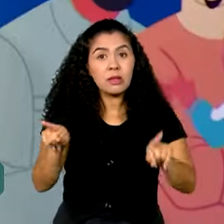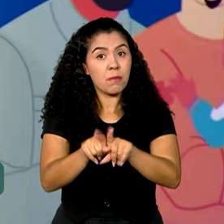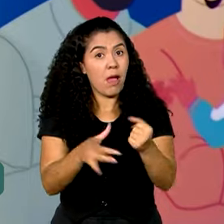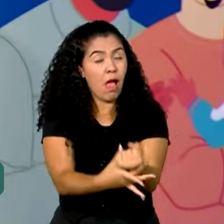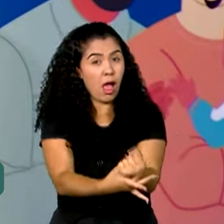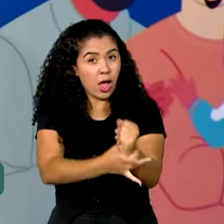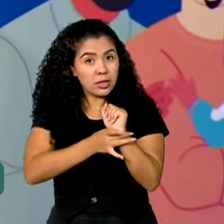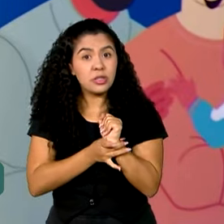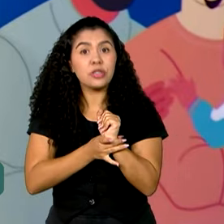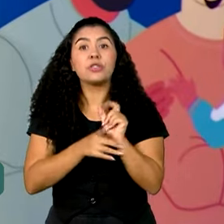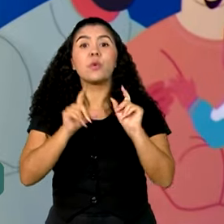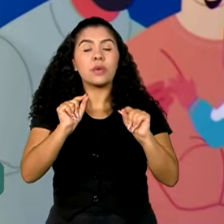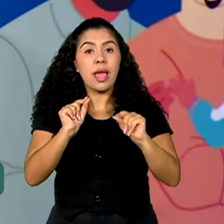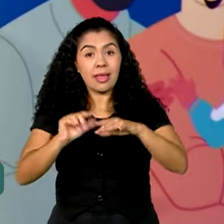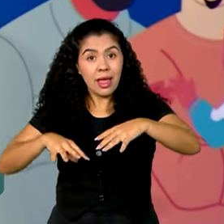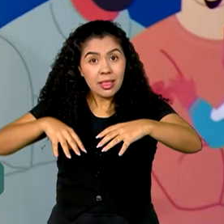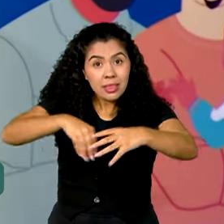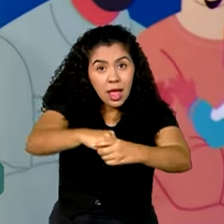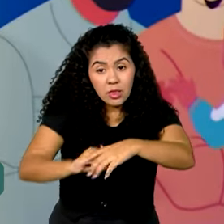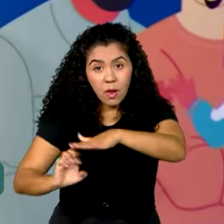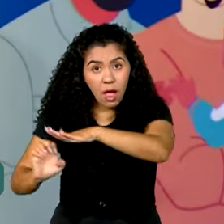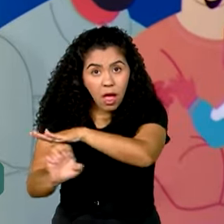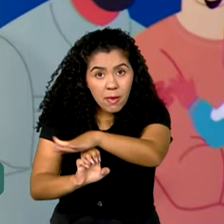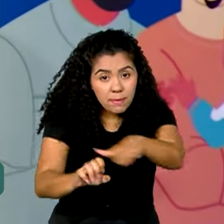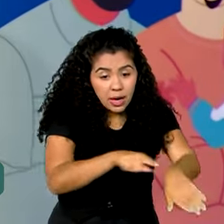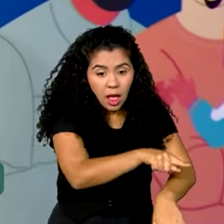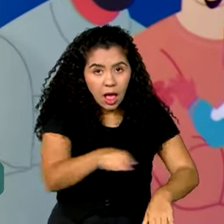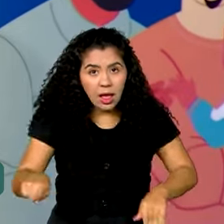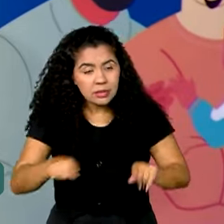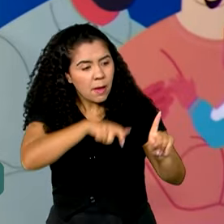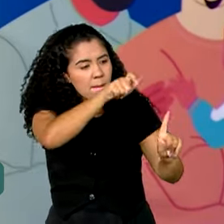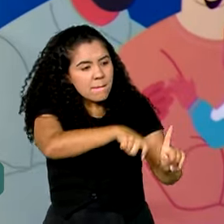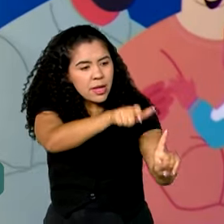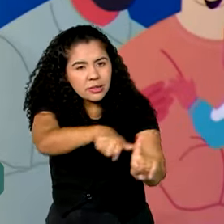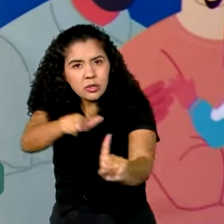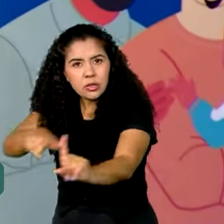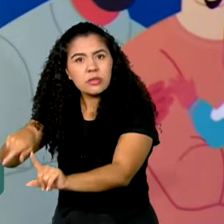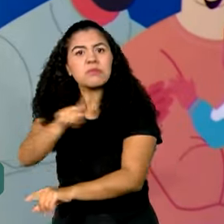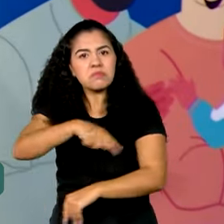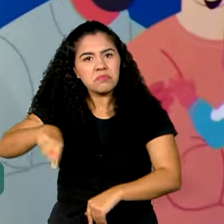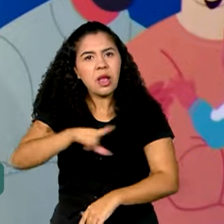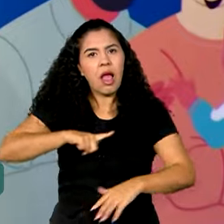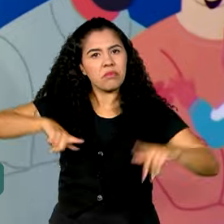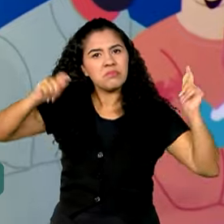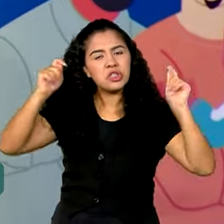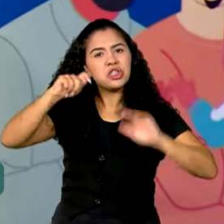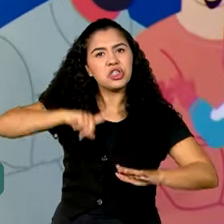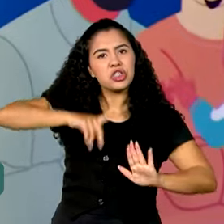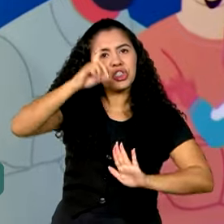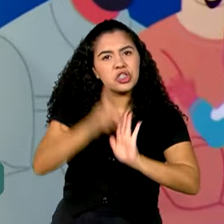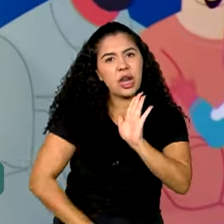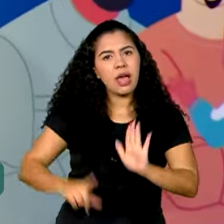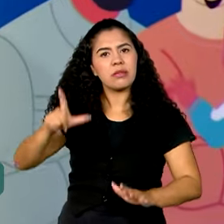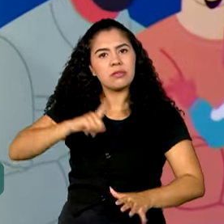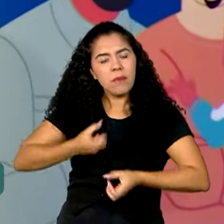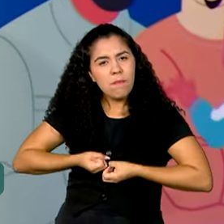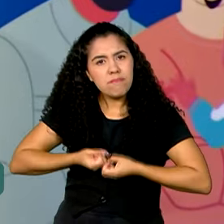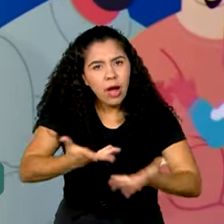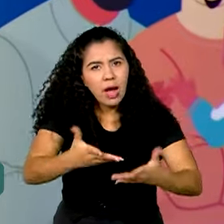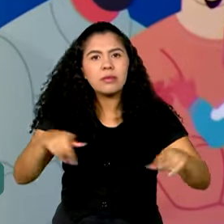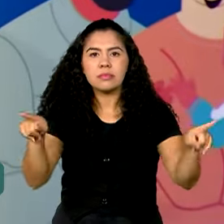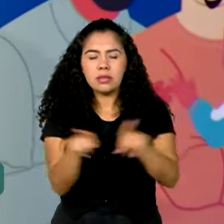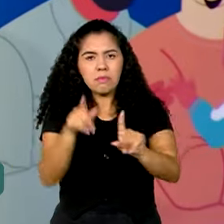vez dentro das empresas, essas pessoas terão voz e serão respeitadas em sua